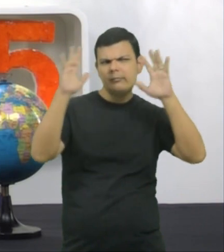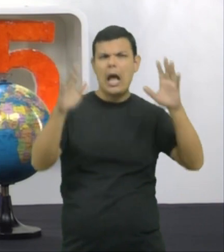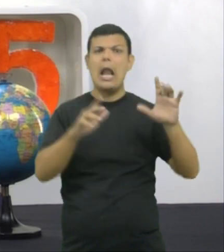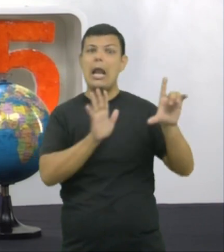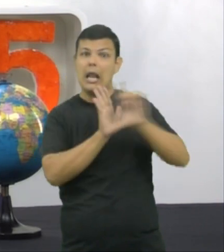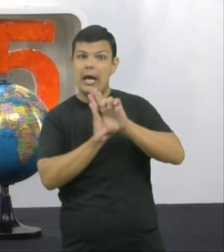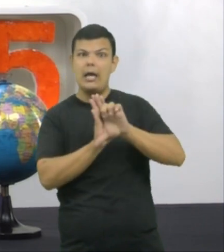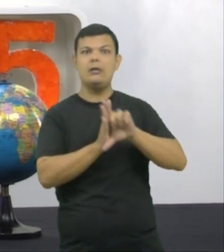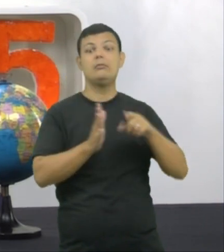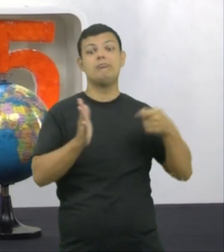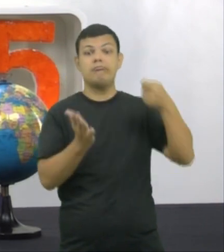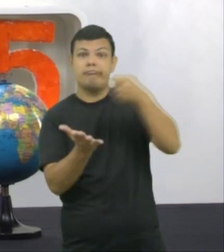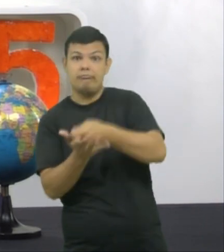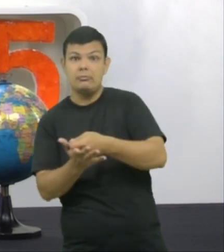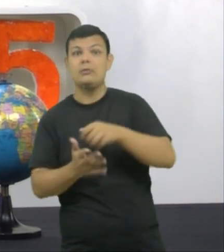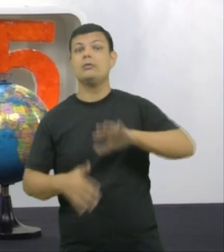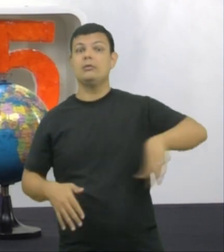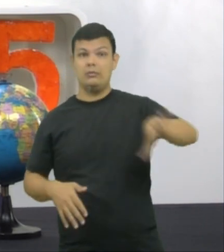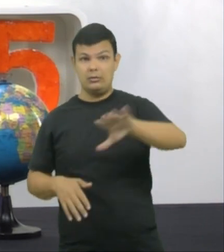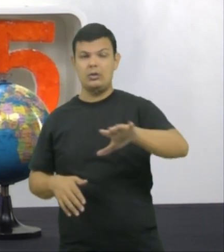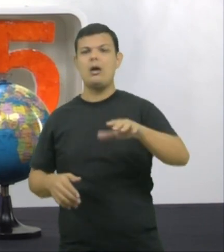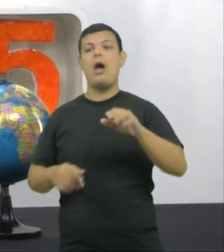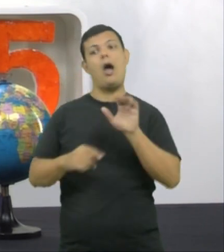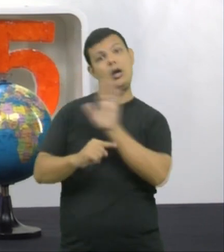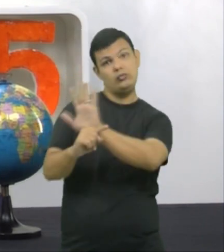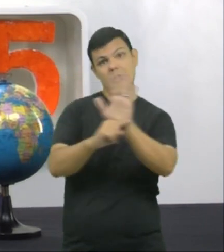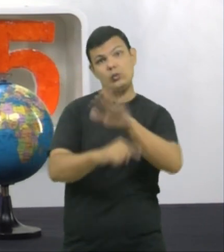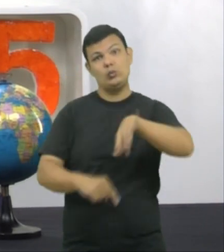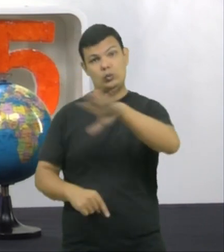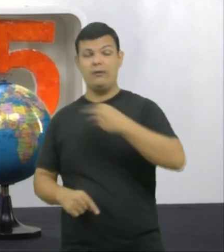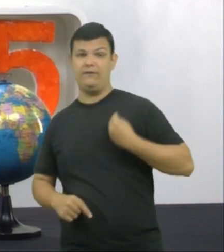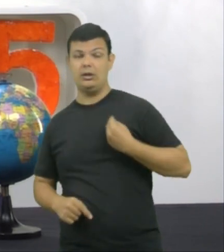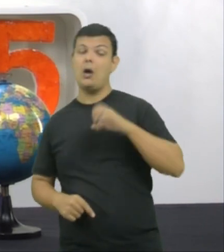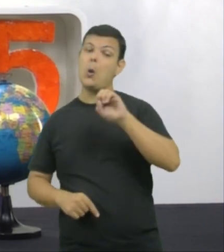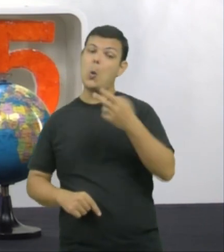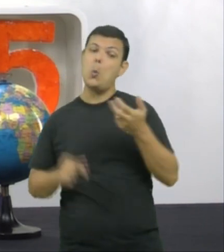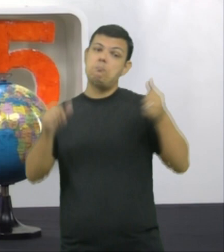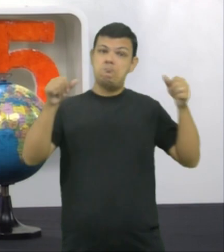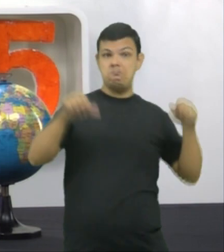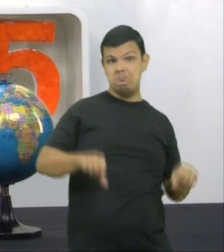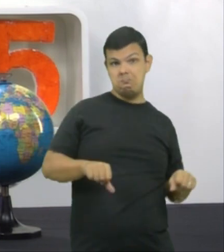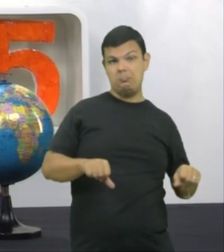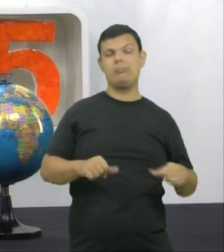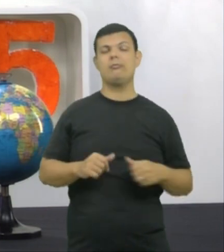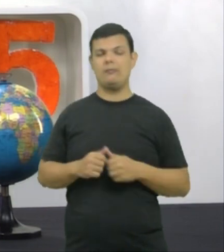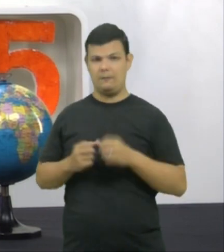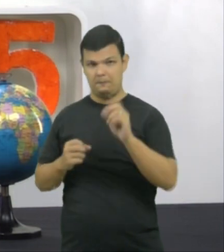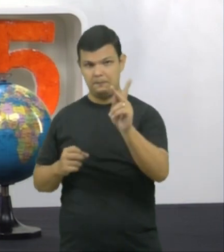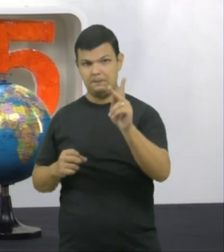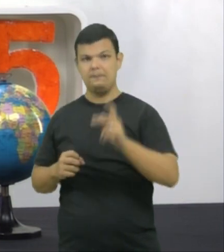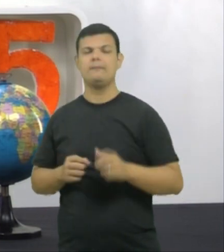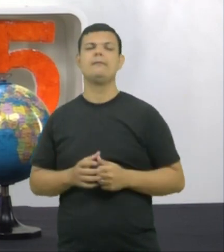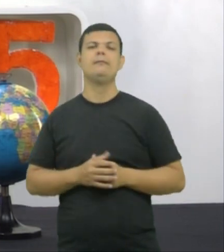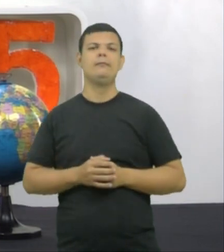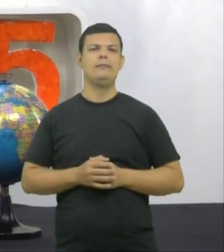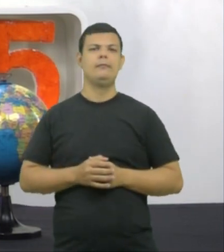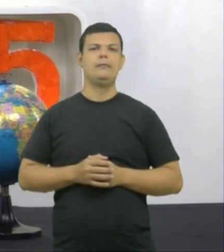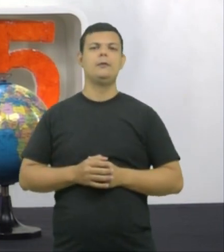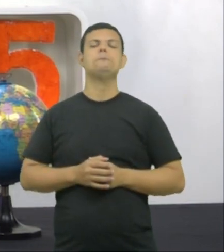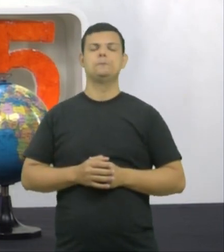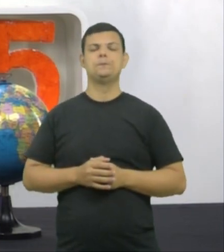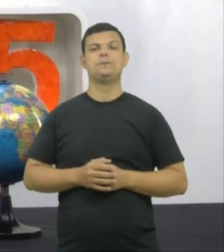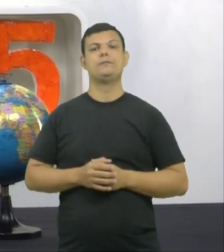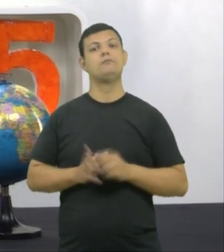em prática elas e vai beneficiar ou não a nossa vida, diretamente ou indiretamente, ok? Pois